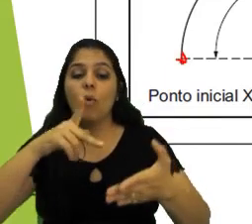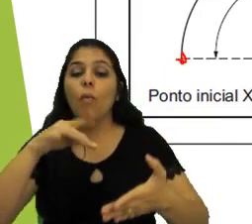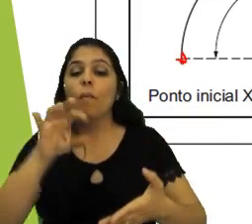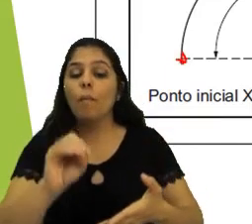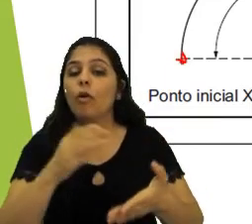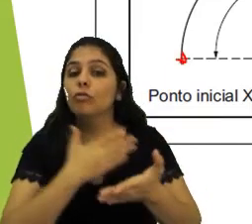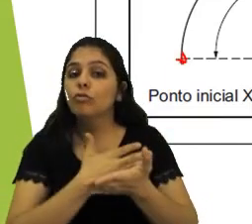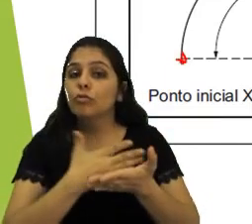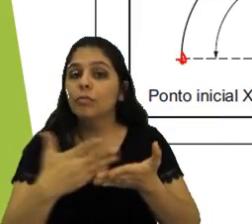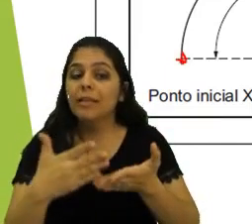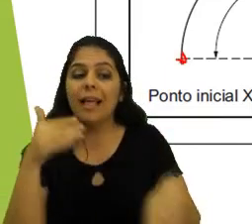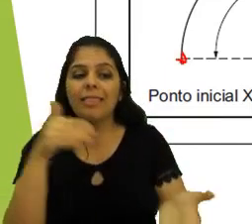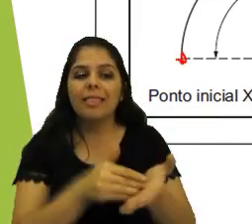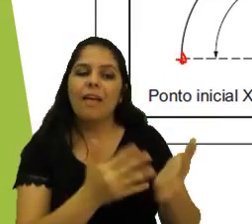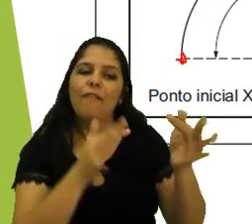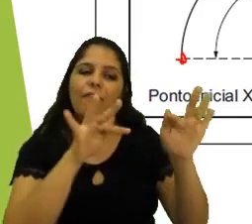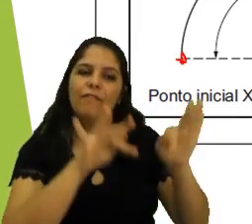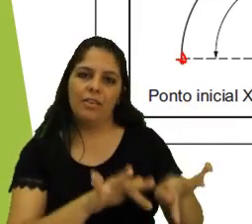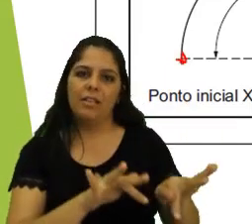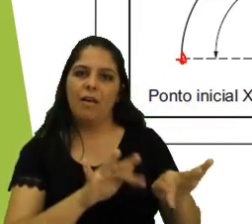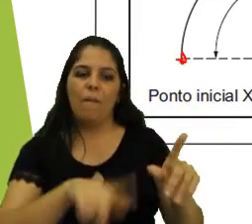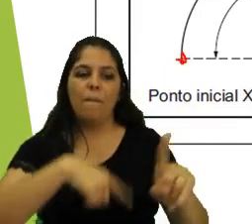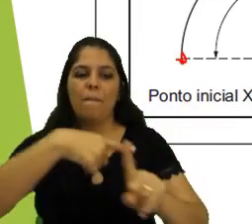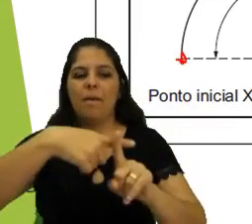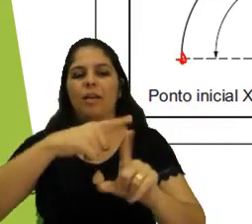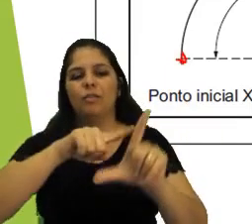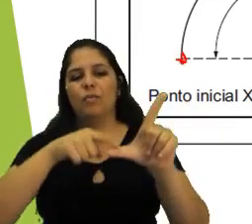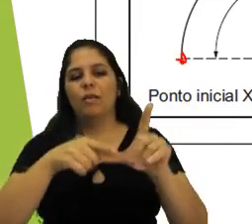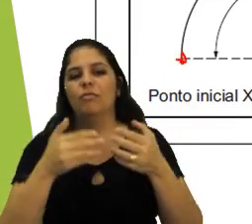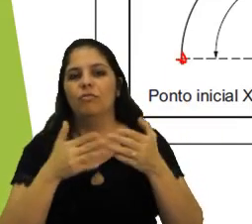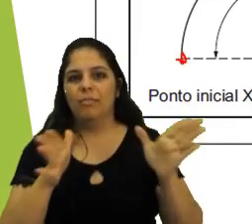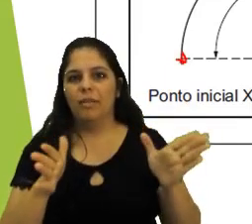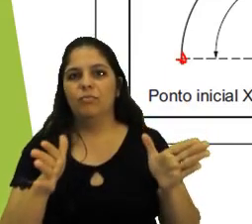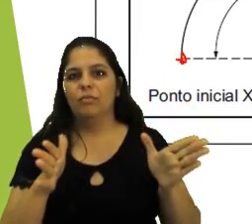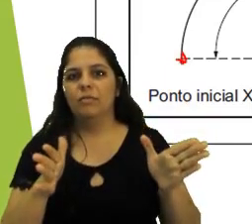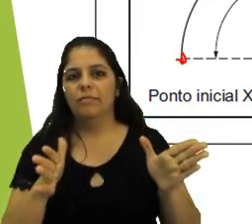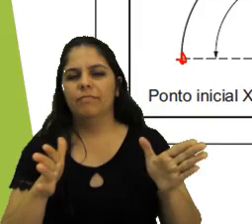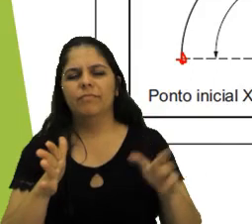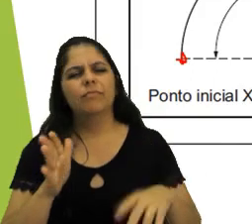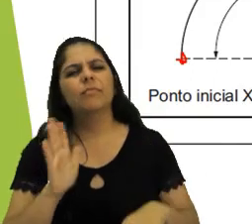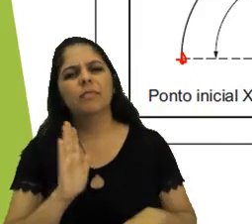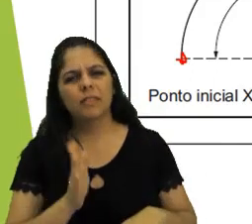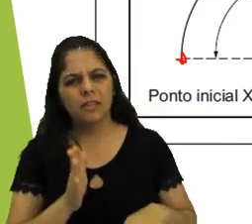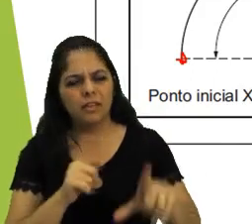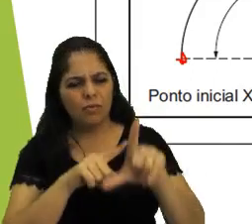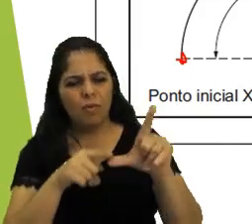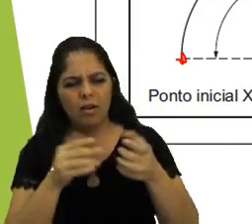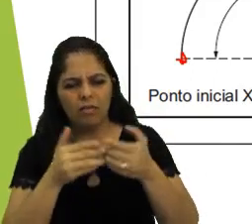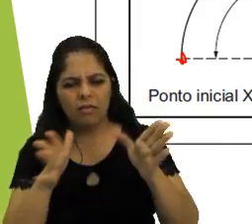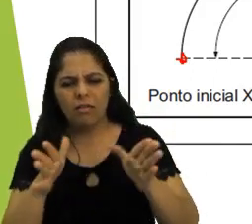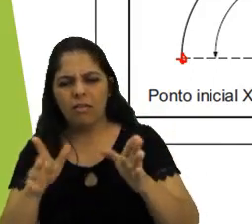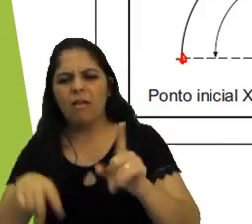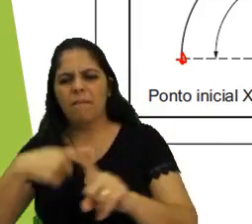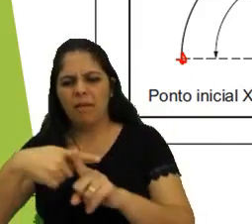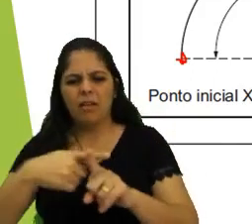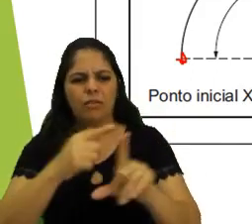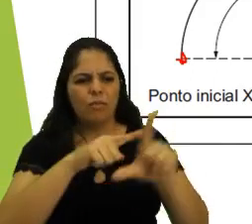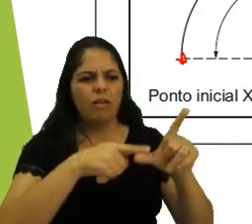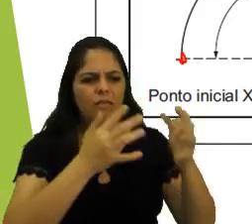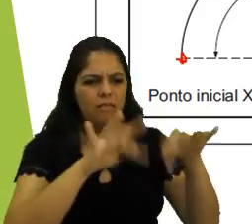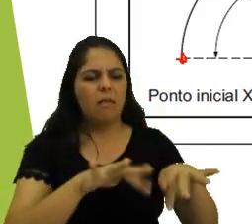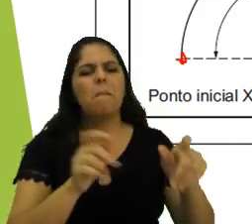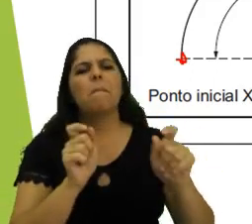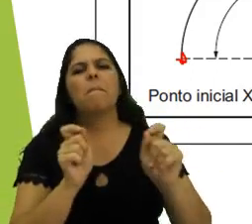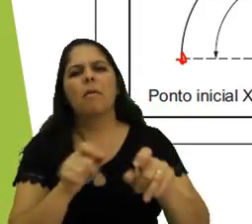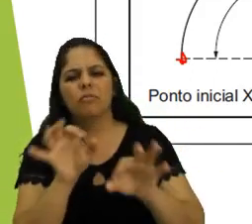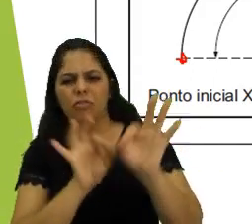o ponto final, mais o ângulo de abertura. E na indicação do ângulo de abertura mais o ângulo final também aqui, dá para programar dessa outra